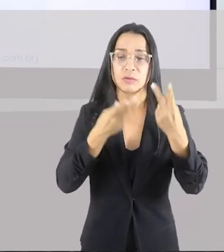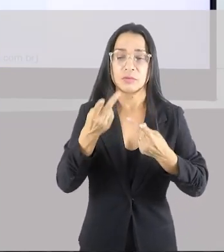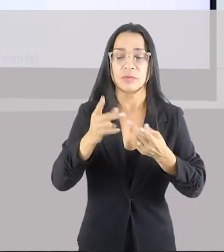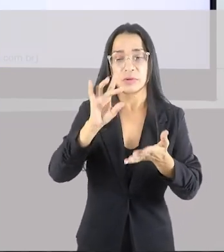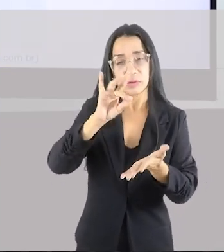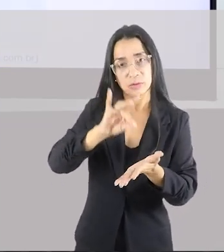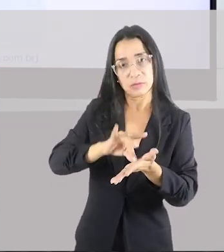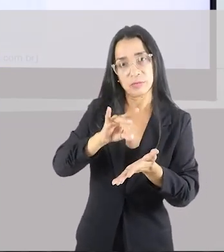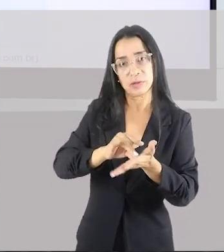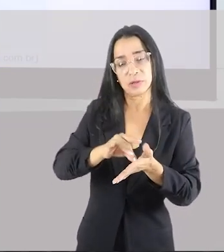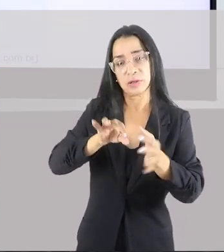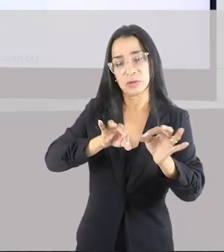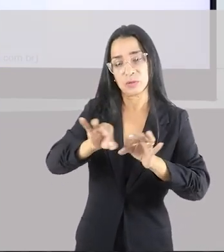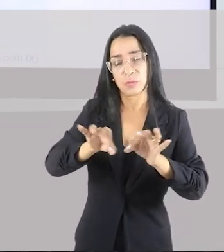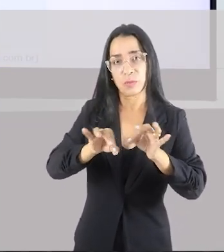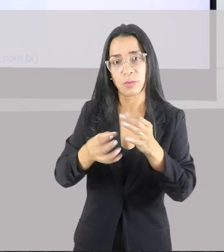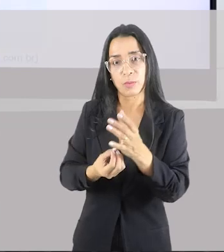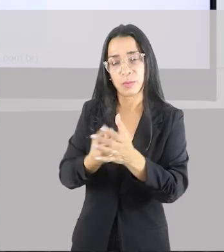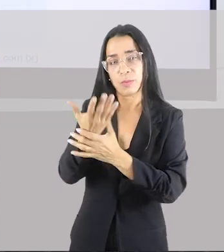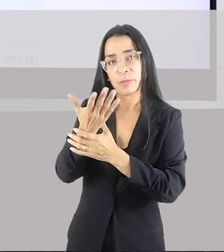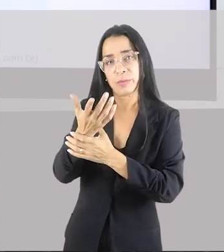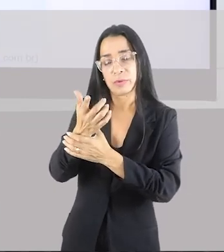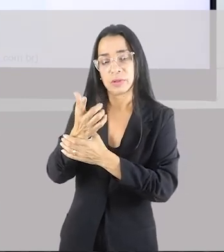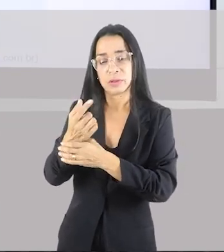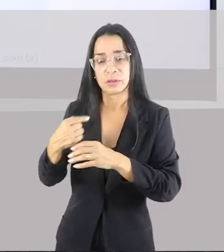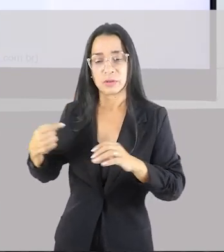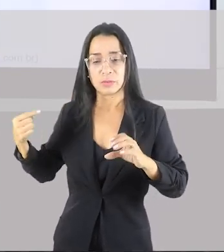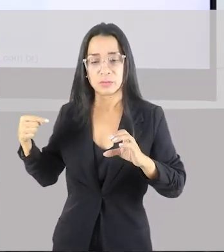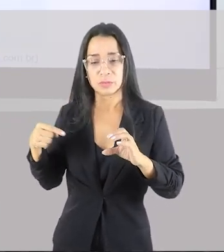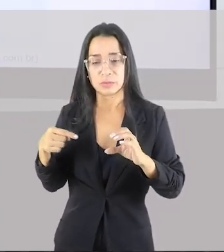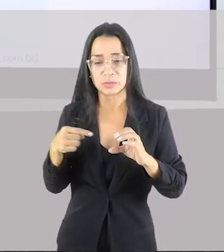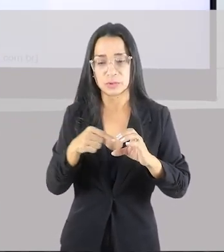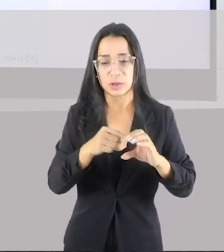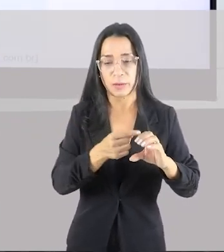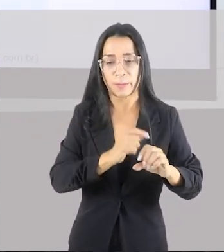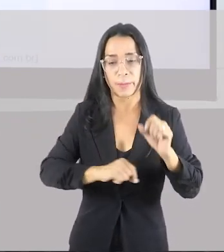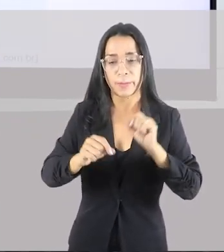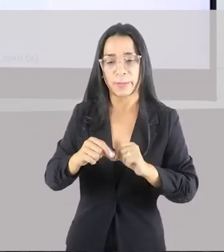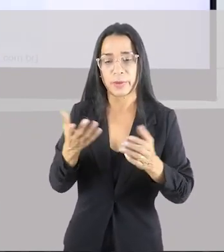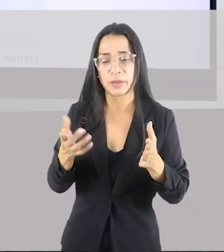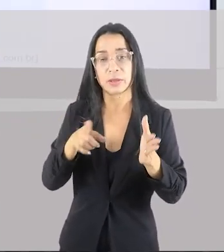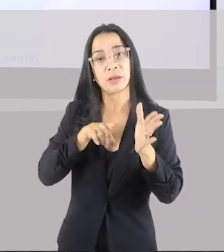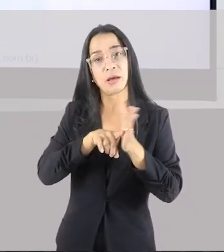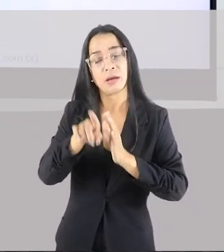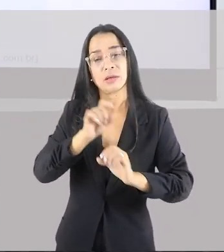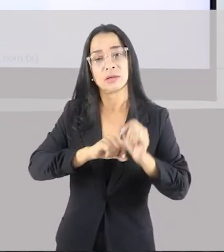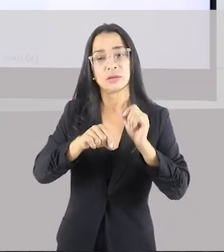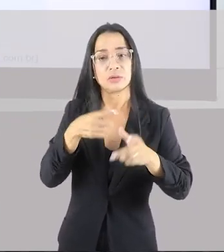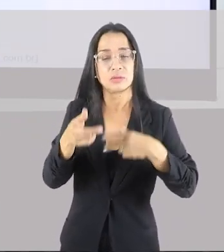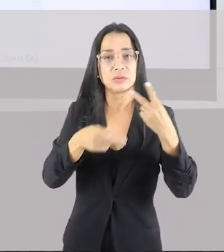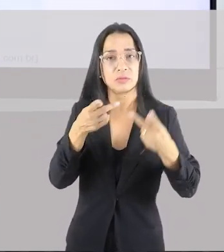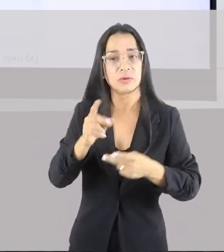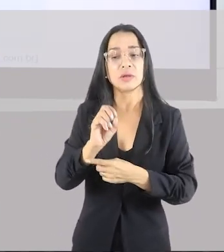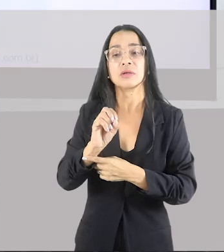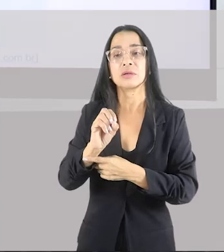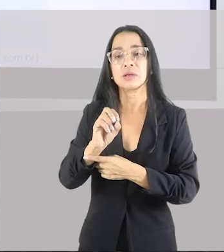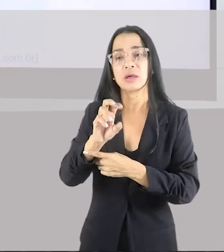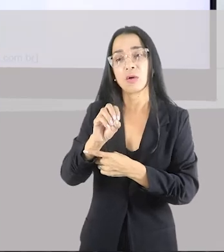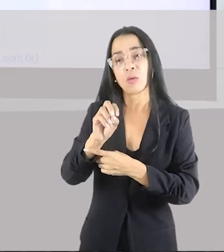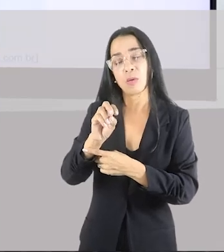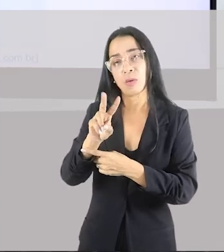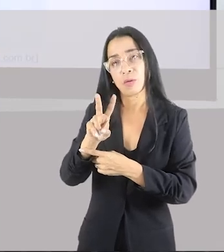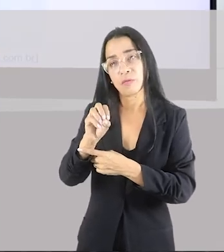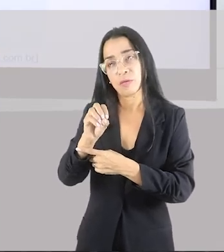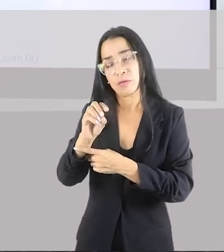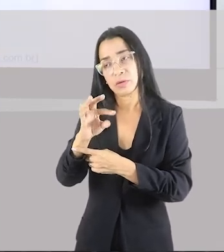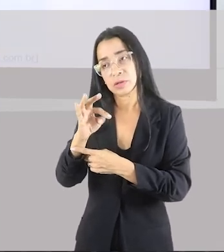fato, de formação de gametas, as questões, elas vão te dizer que o gameta feminino é o ovócito